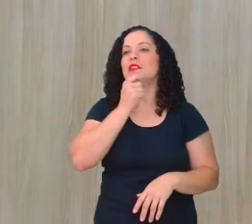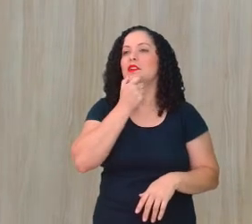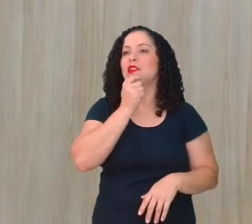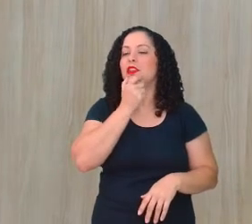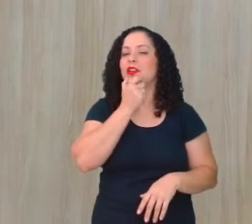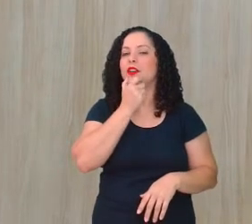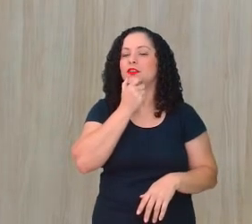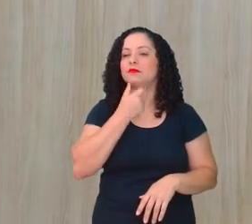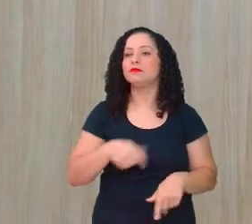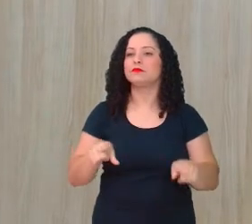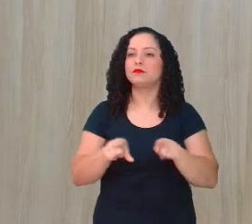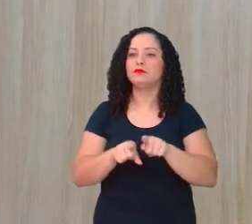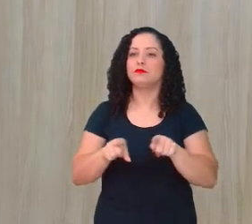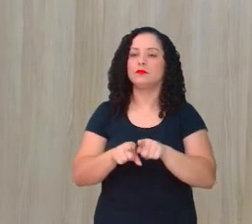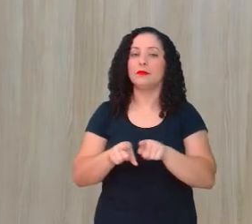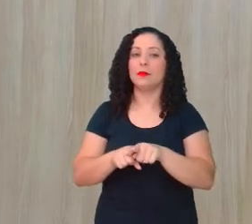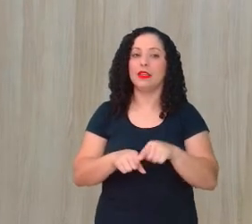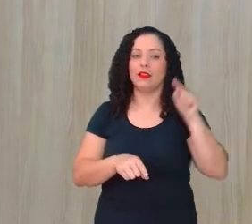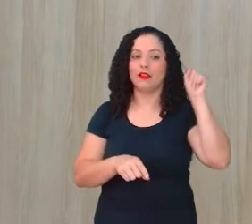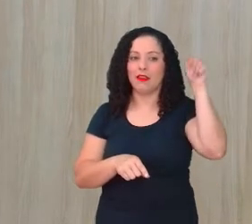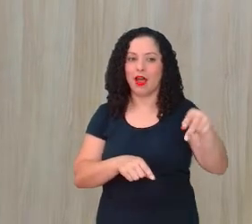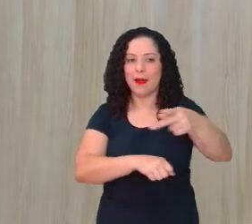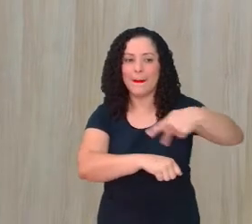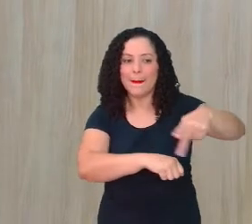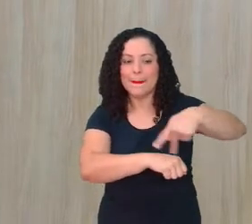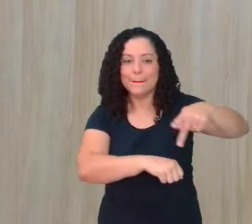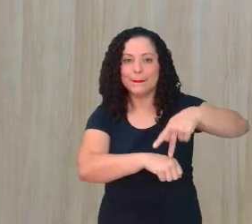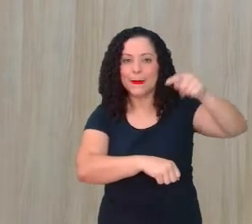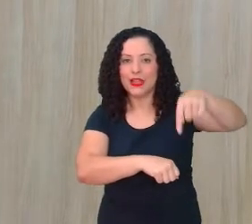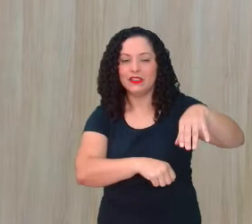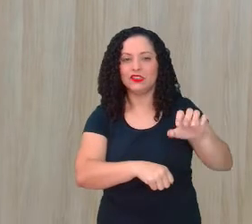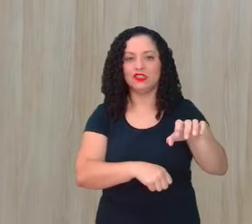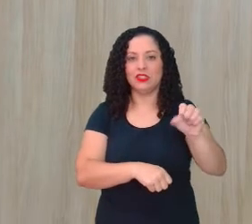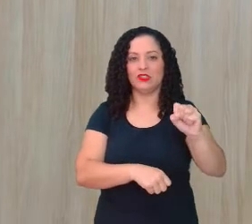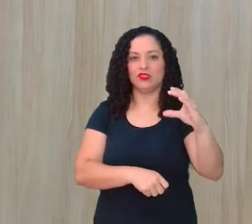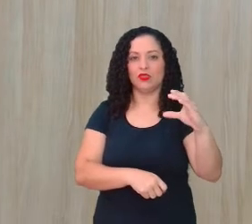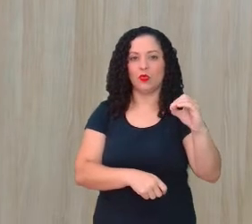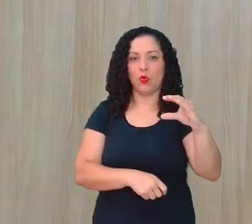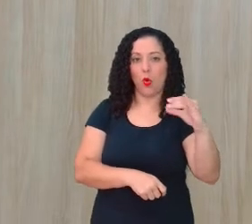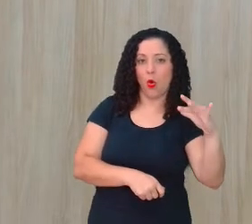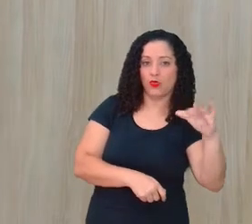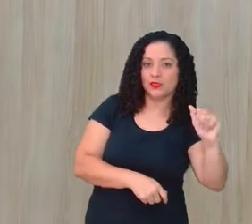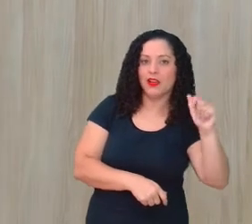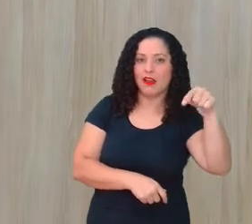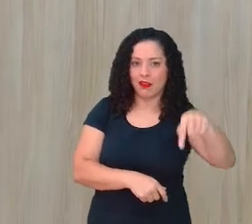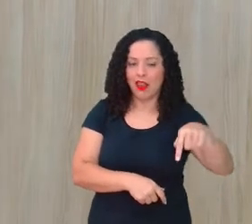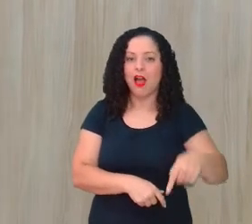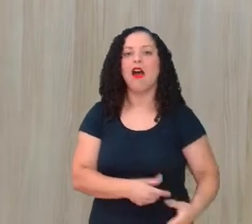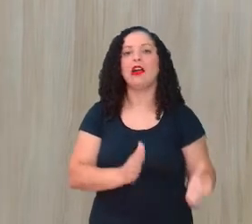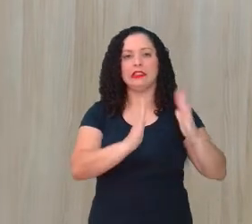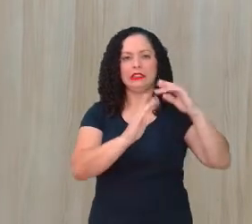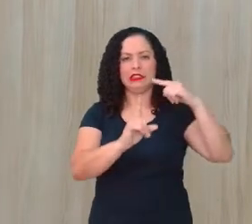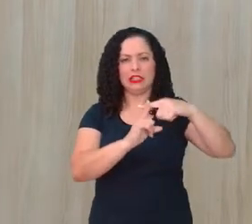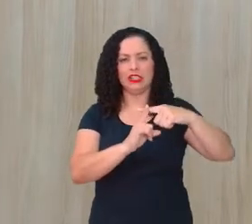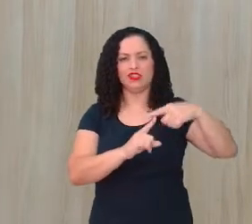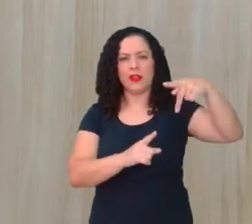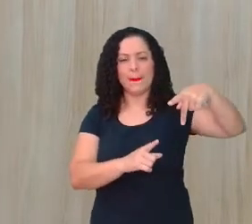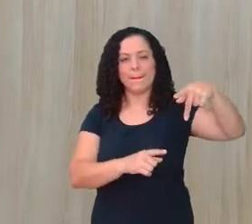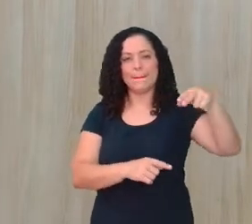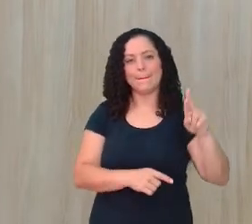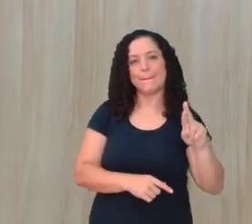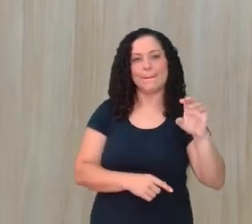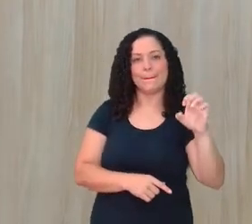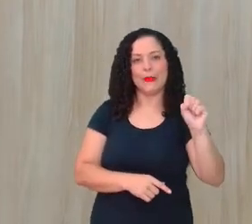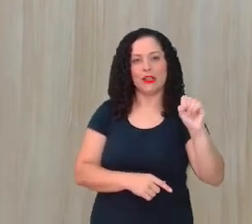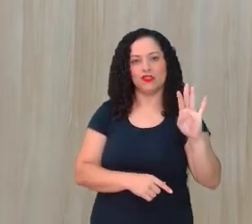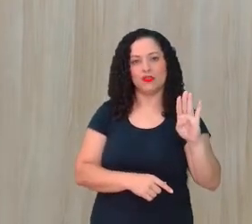e aqui, ó, a criação da igreja presbiteriana aqui, ó, na Escócia, né? Então, são igrejas que hoje a gente vê presente